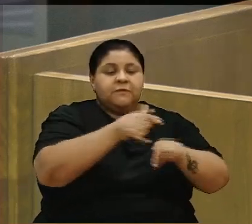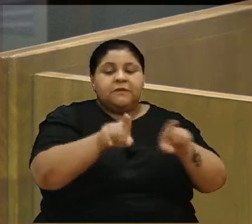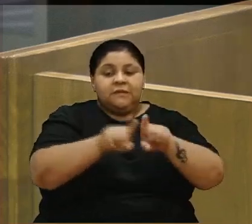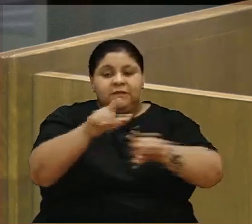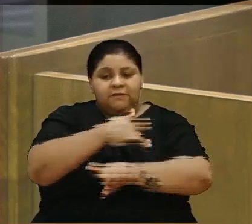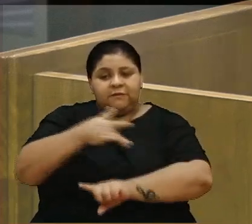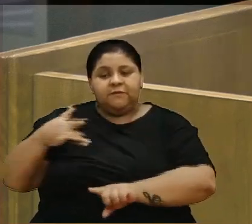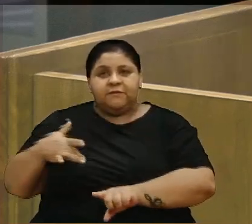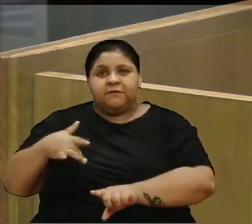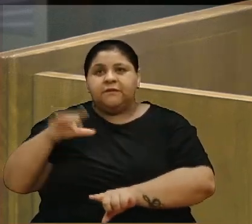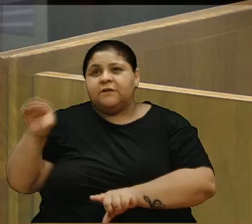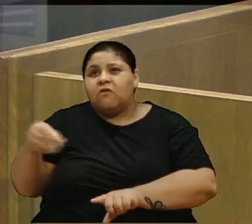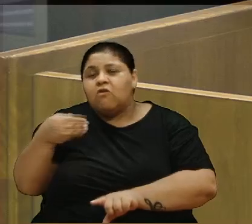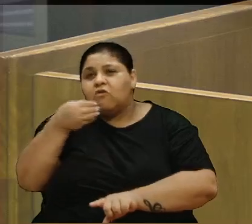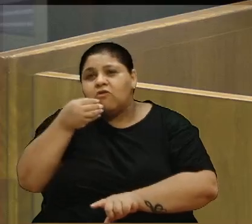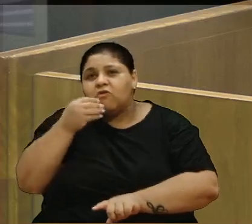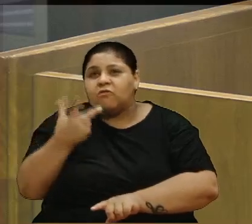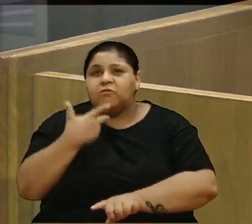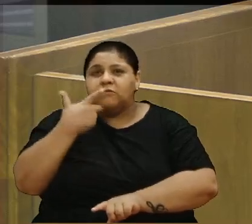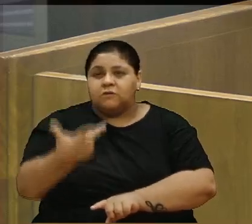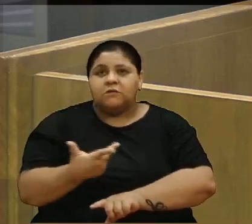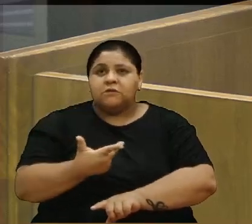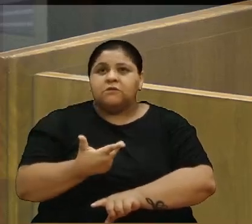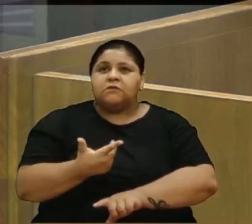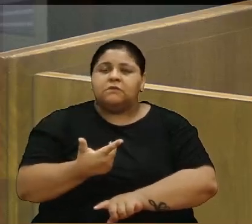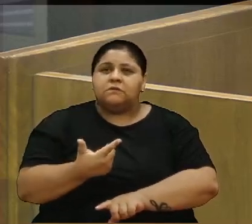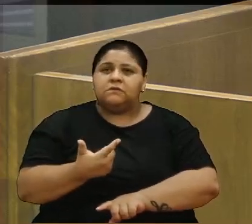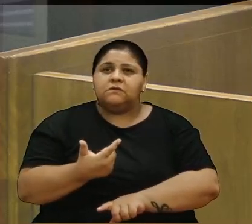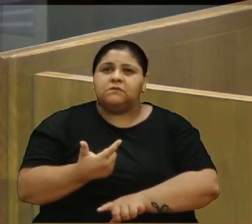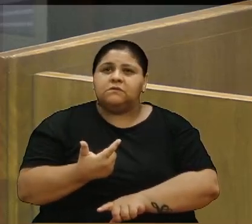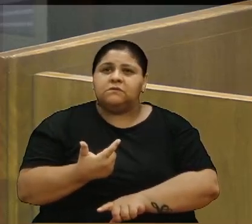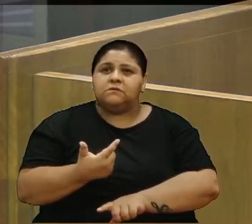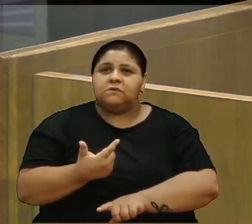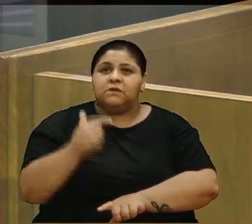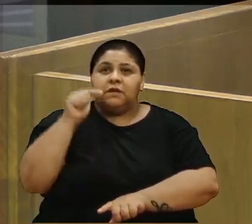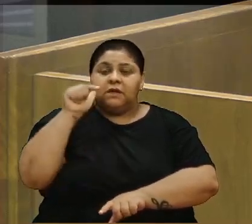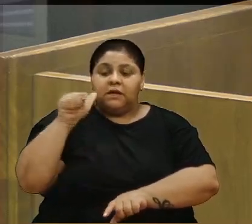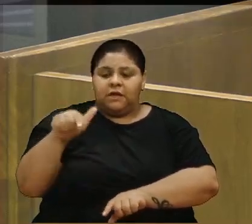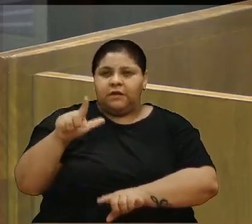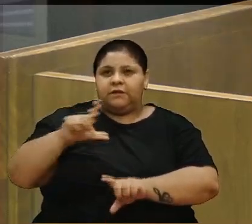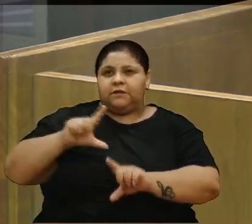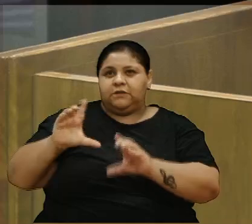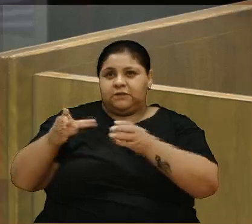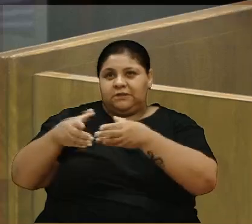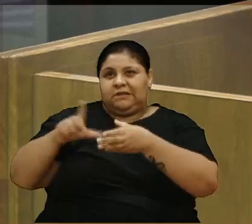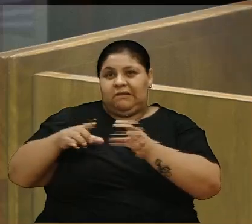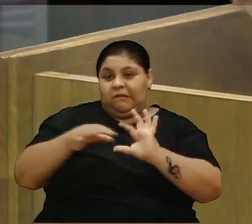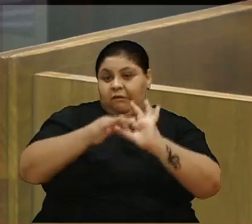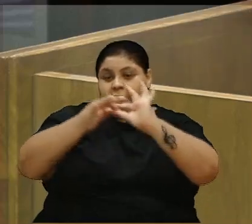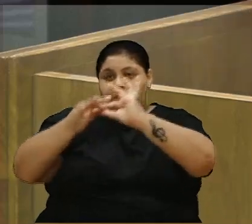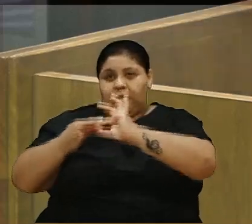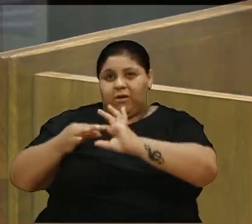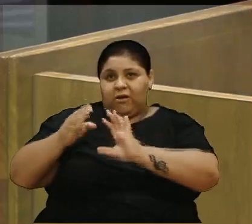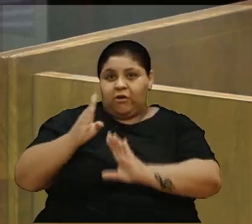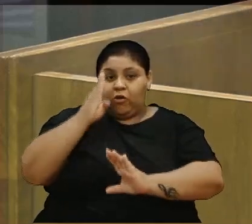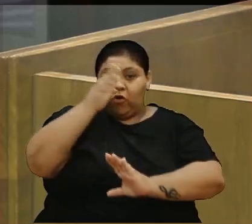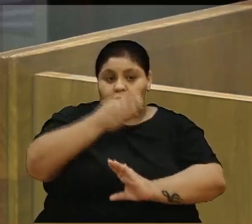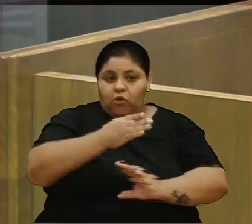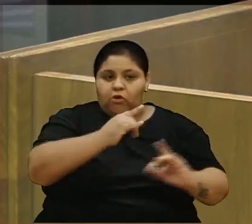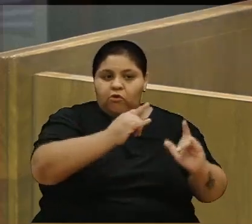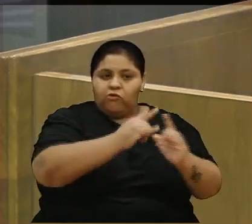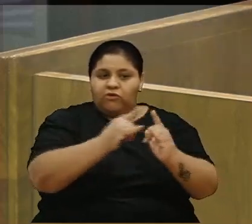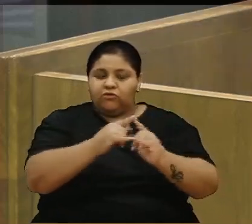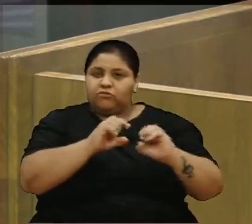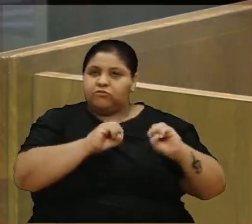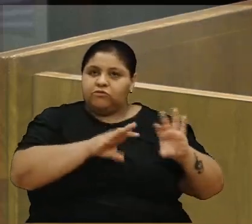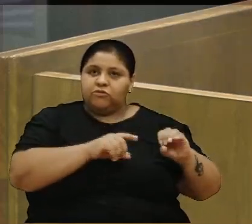saúde. E aí aproveitar para falar que esse complexo teria que estar ligado diretamente às instituições de